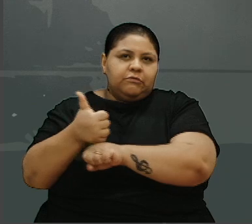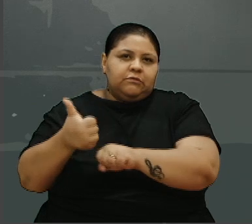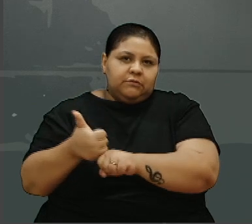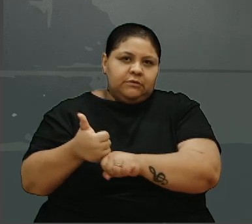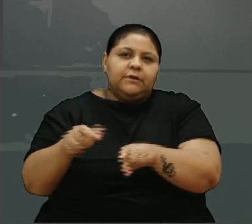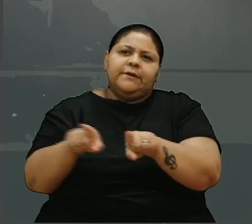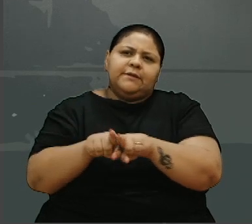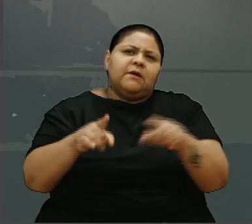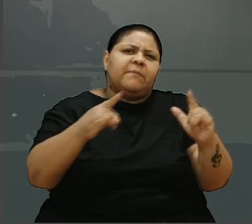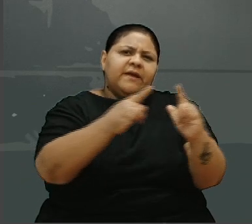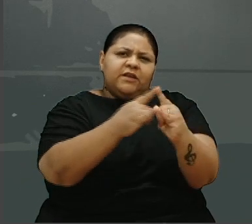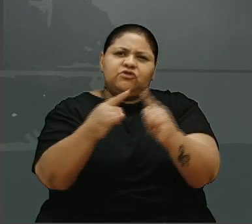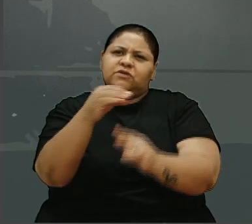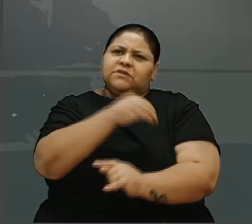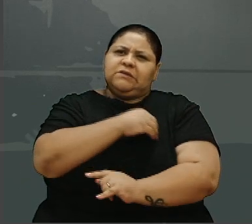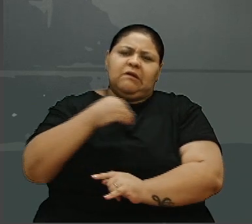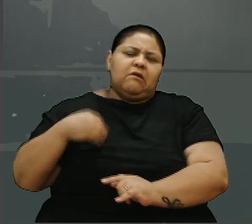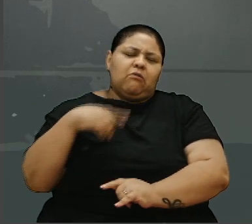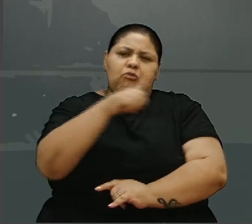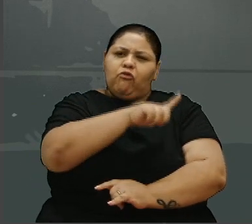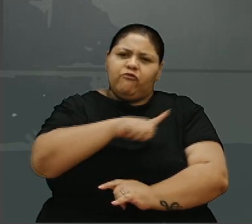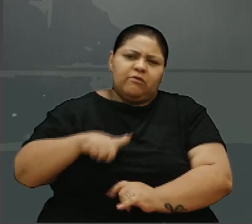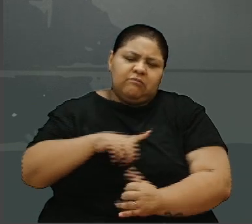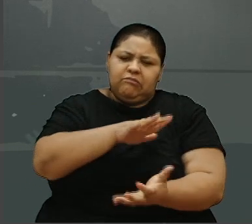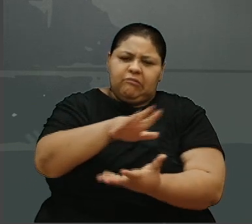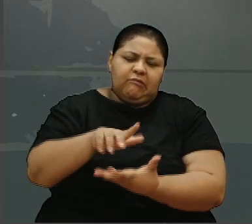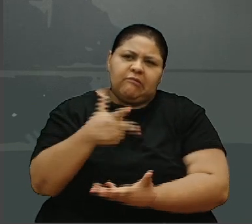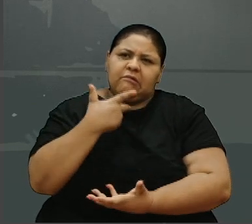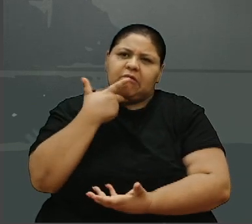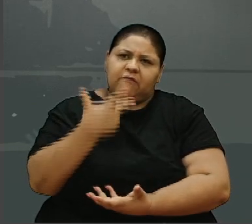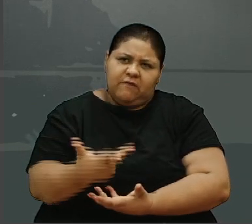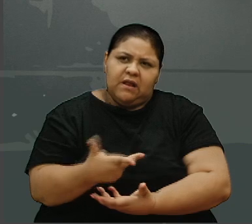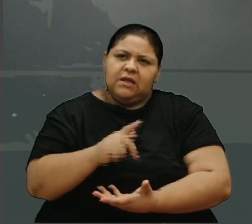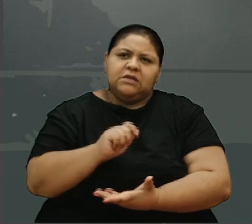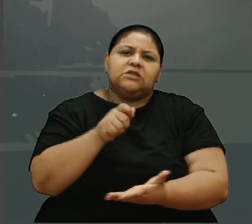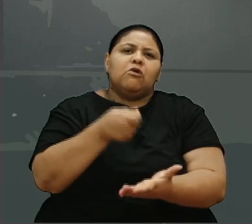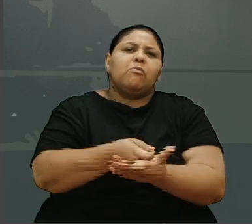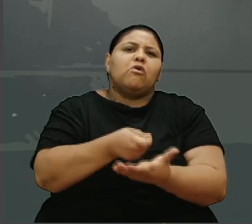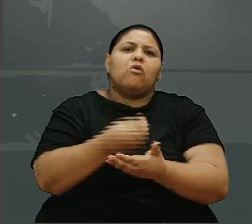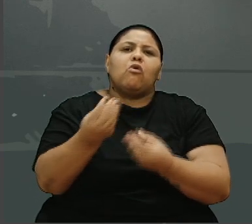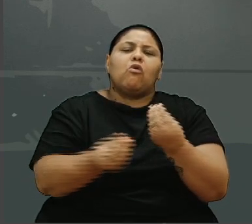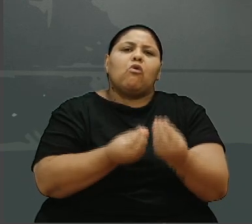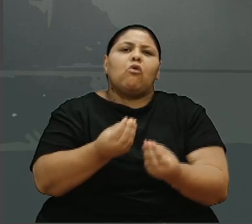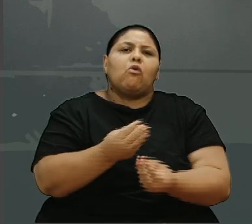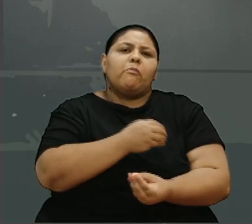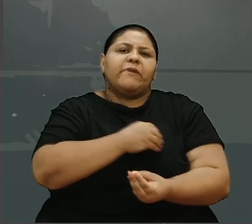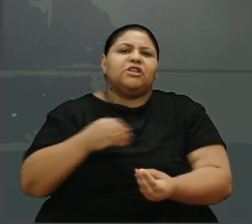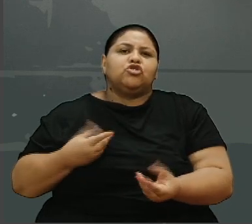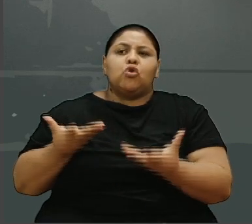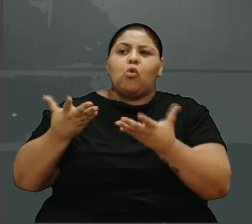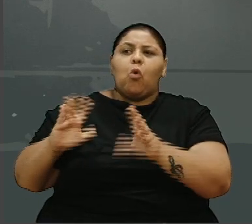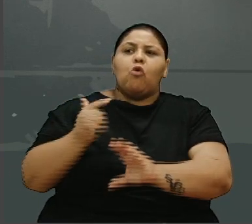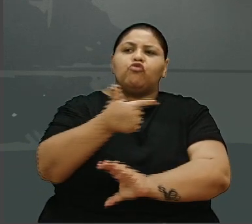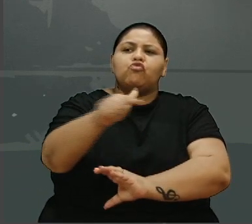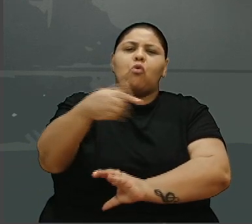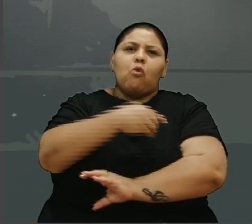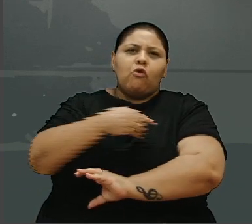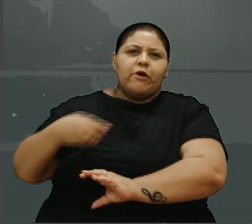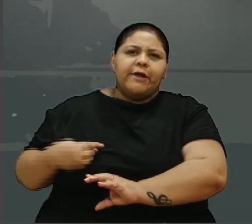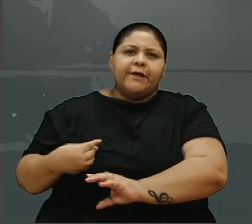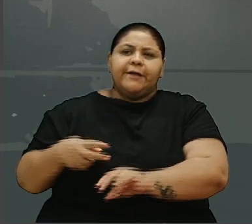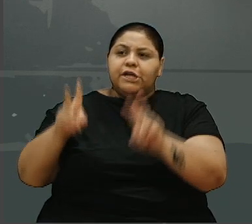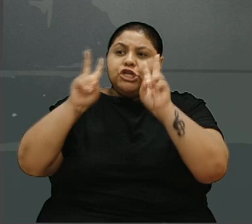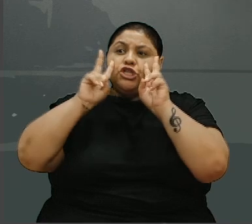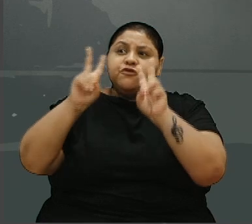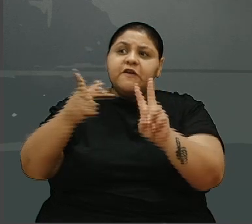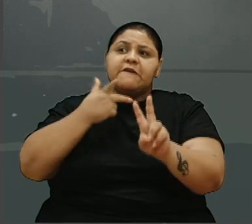Governamentais, mundial, que declara essa obrigatoriedade. Como é que o médico vai dizer contra? Mas a gente vê relato de muitos médicos